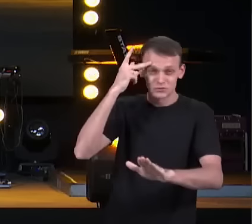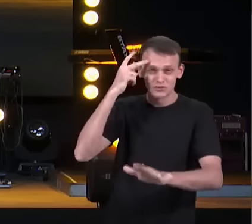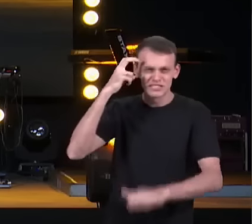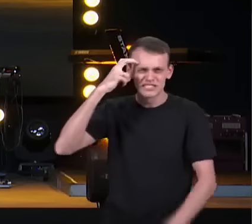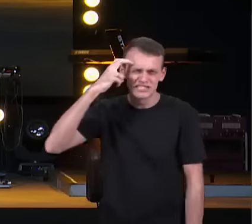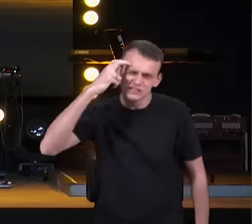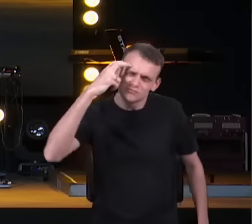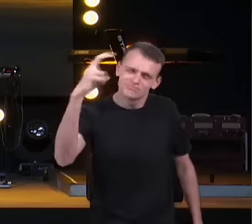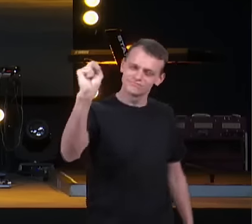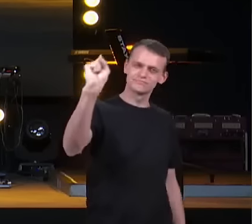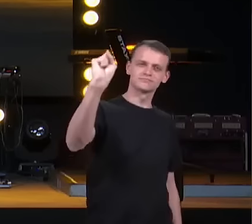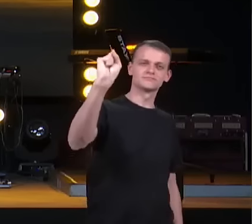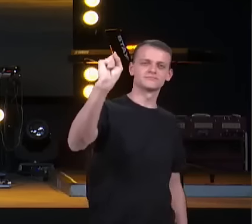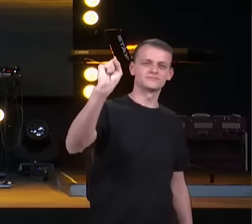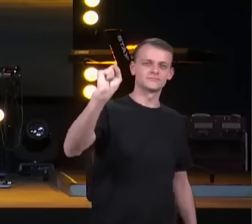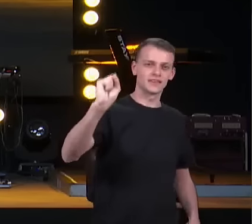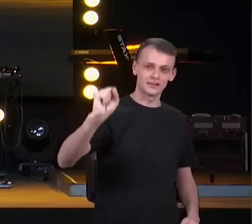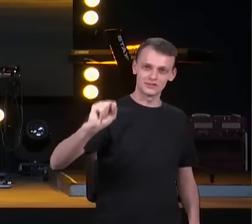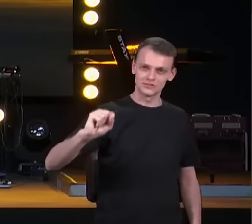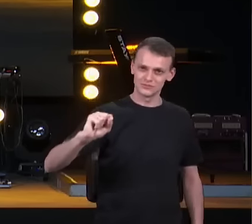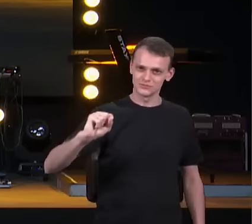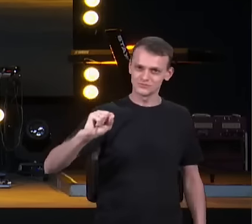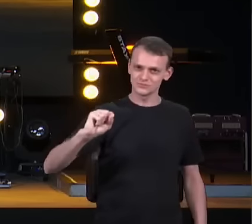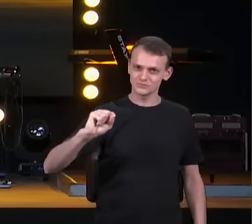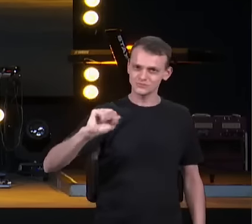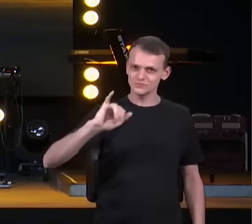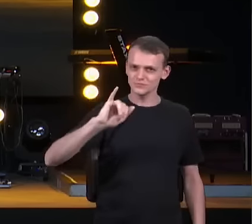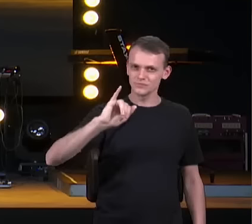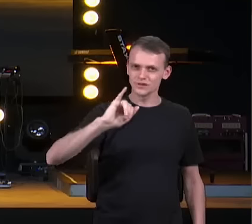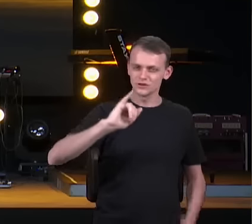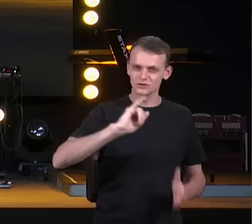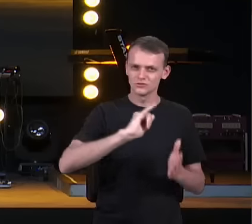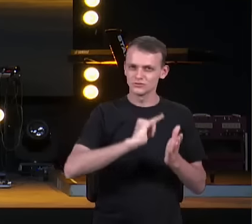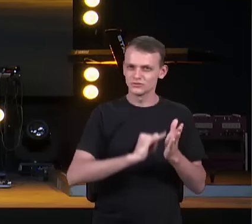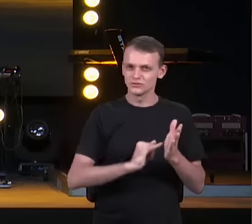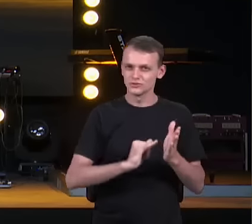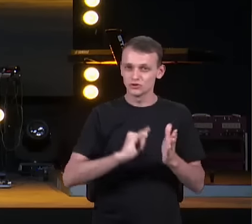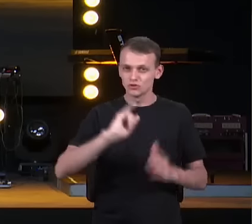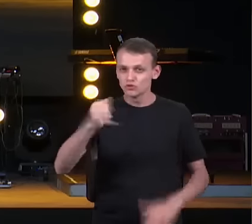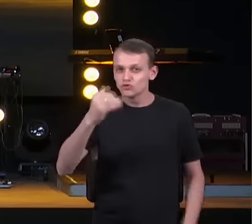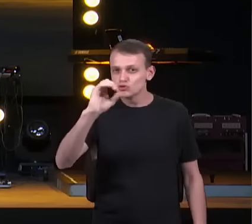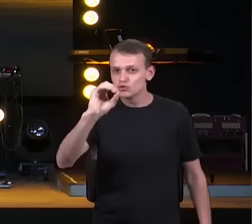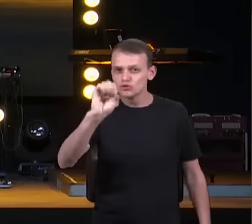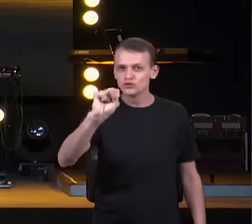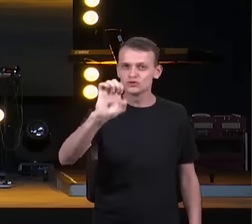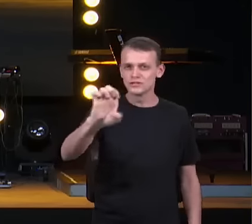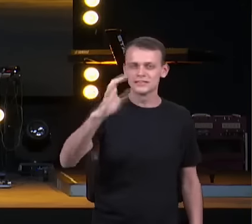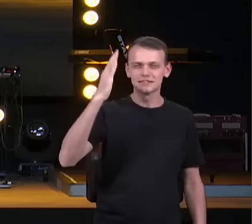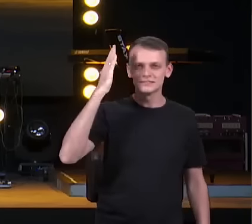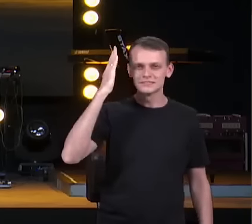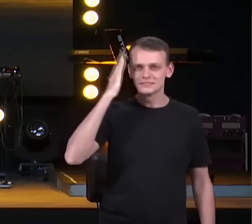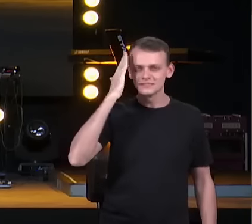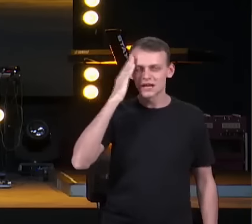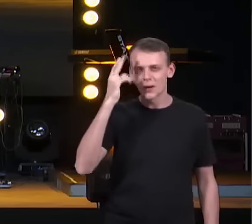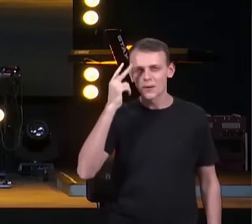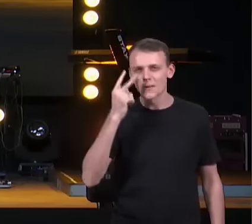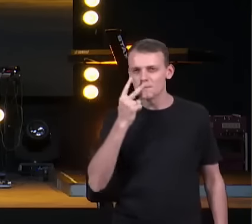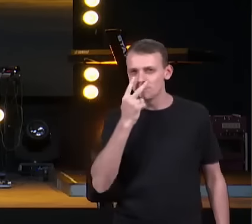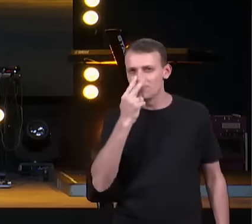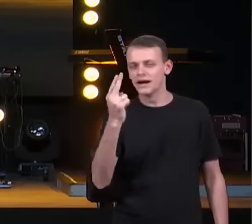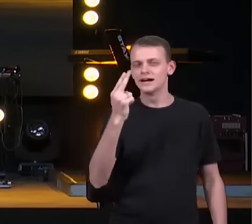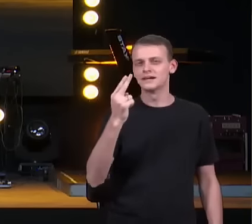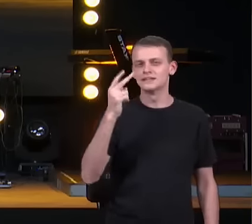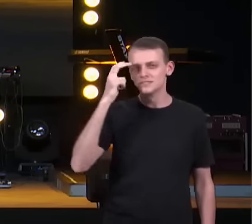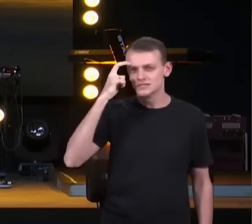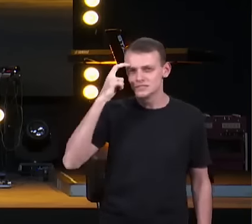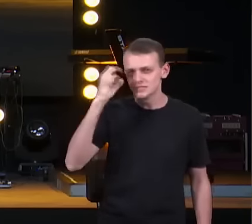gênio. José fez Faraó parecer um gênio. E isso lhe deu influência. E José foi